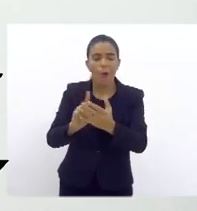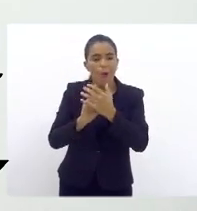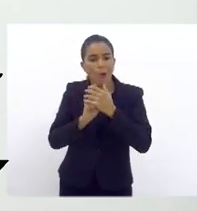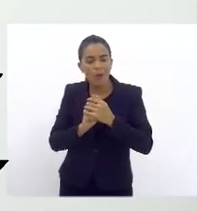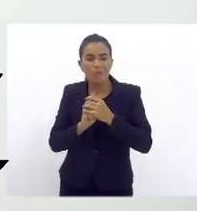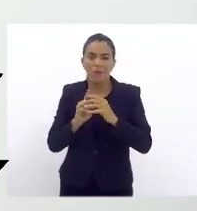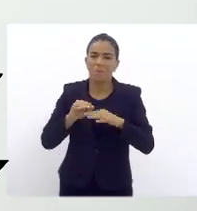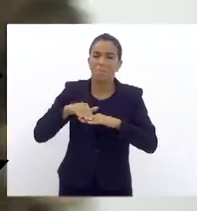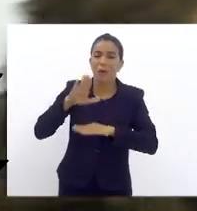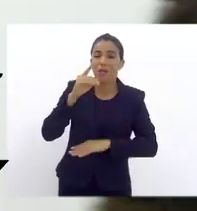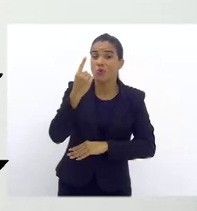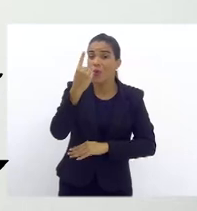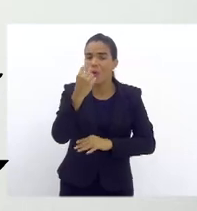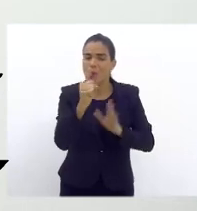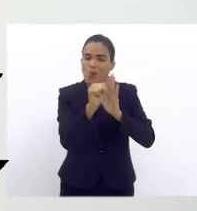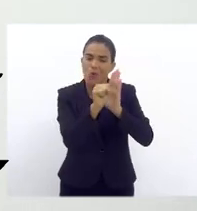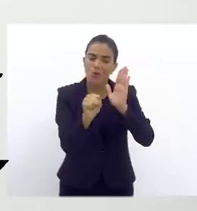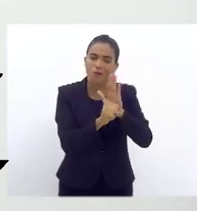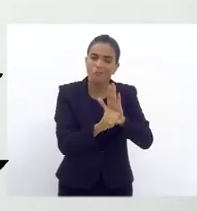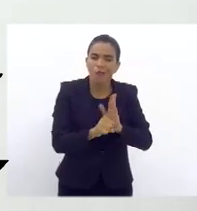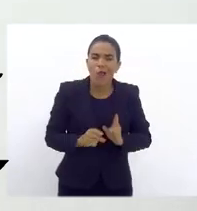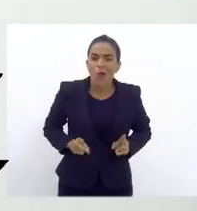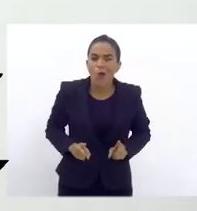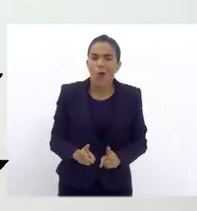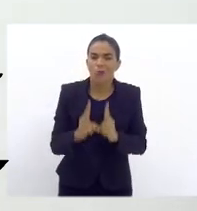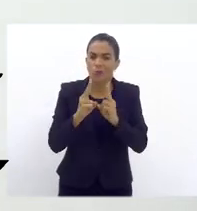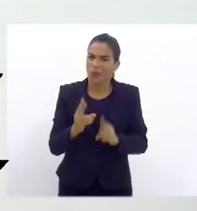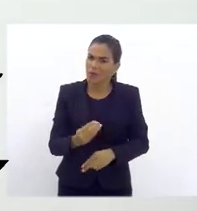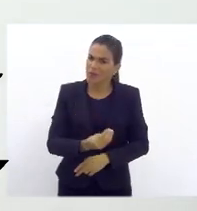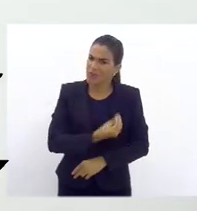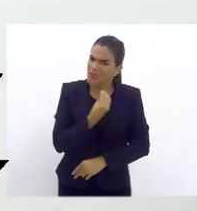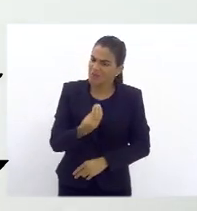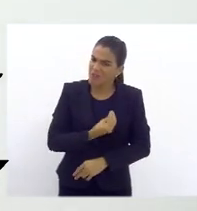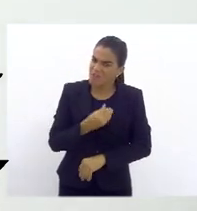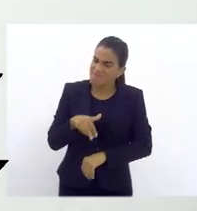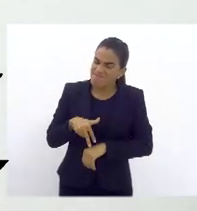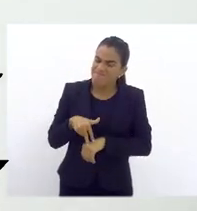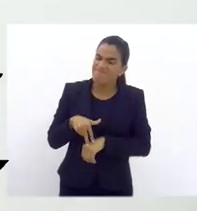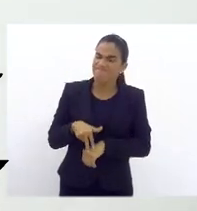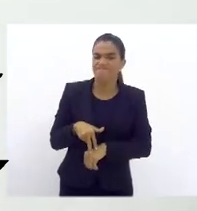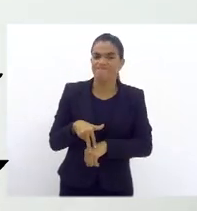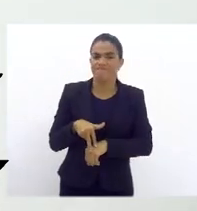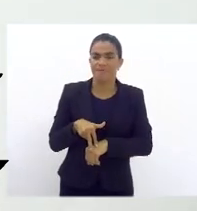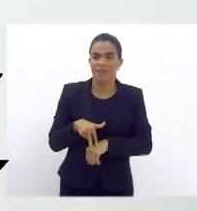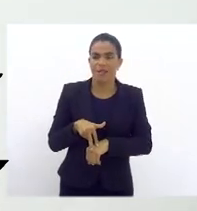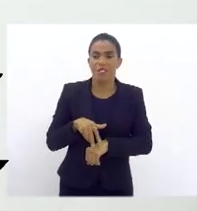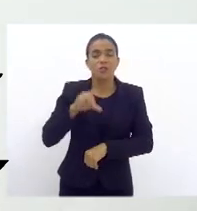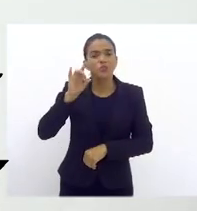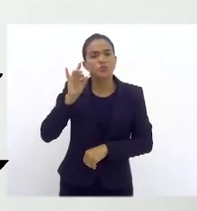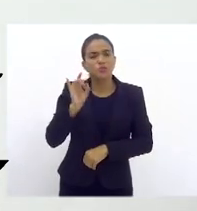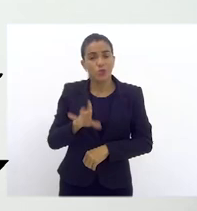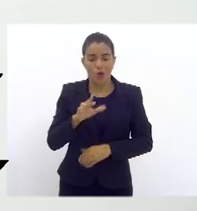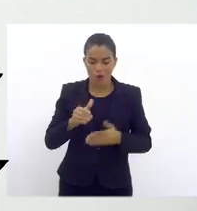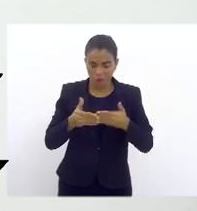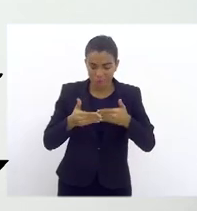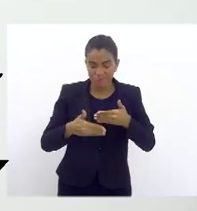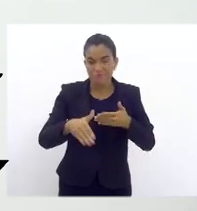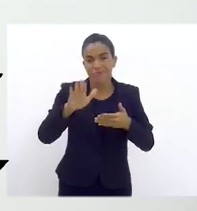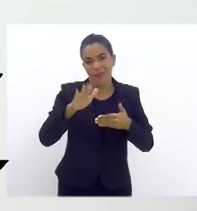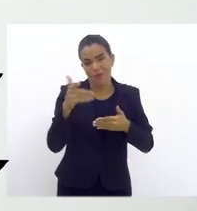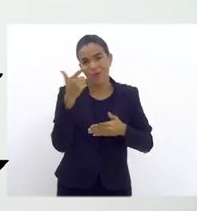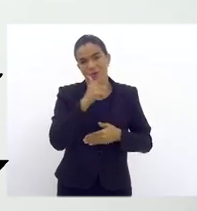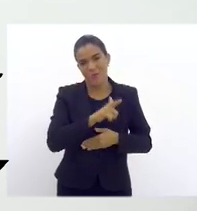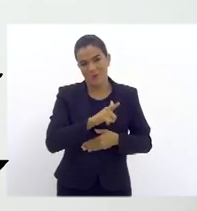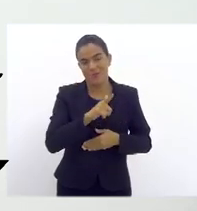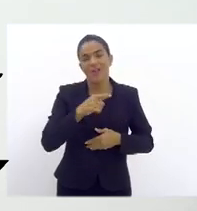mais de um século ainda segue viva e permanente e só a partir disso a gente vai conseguir